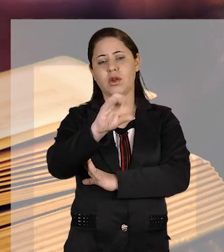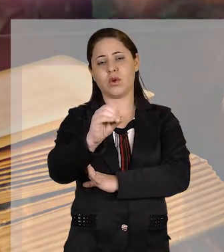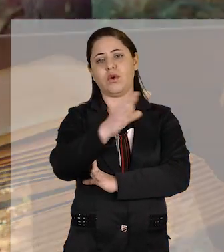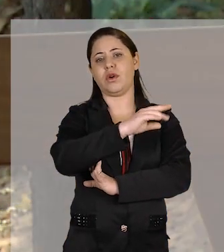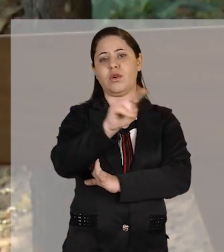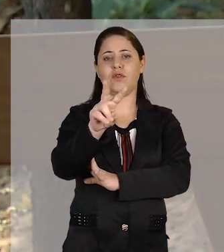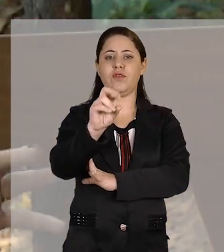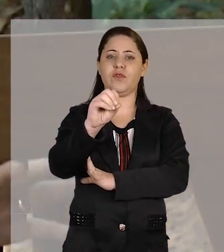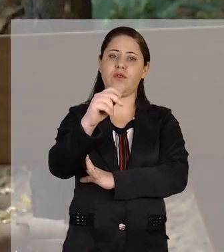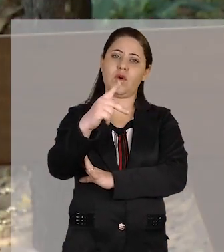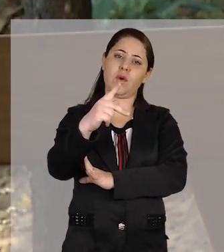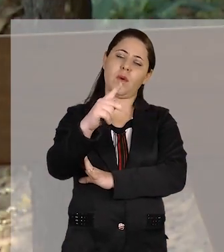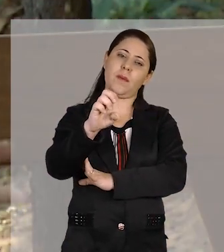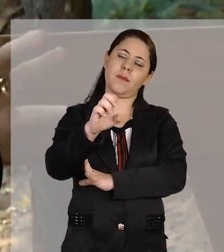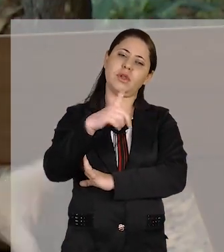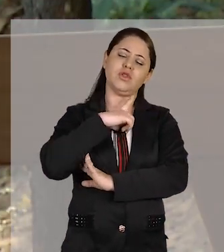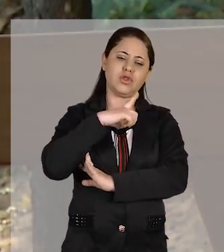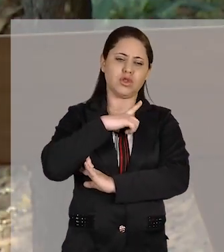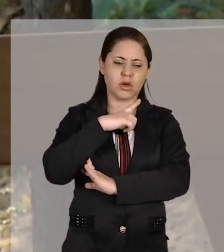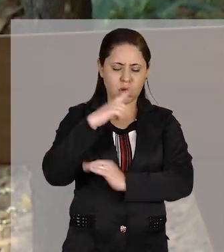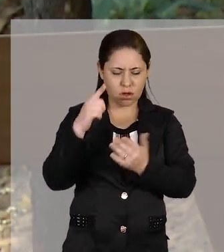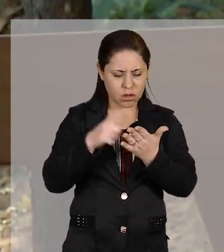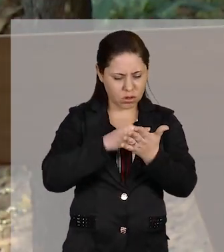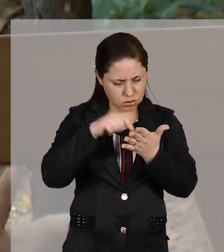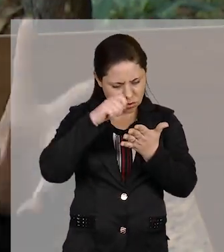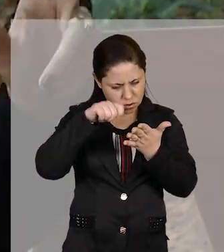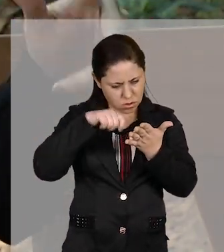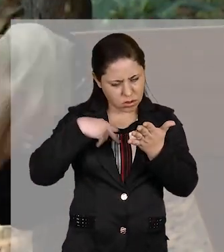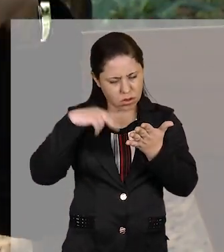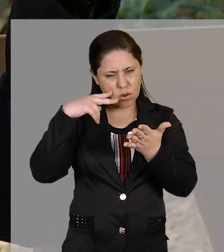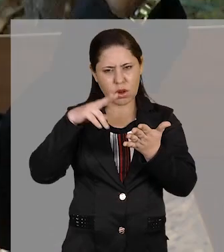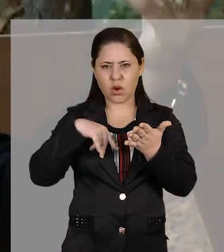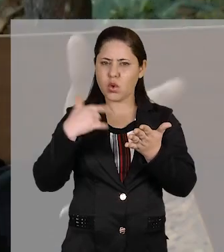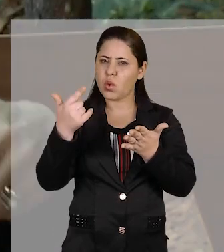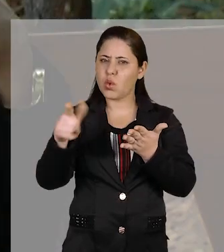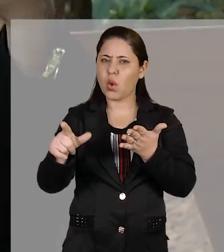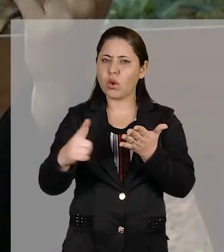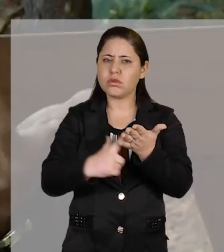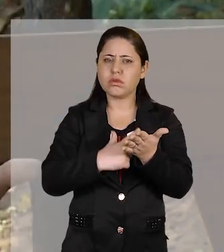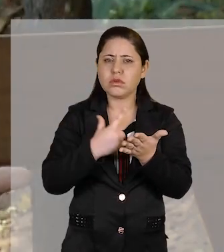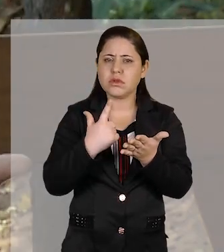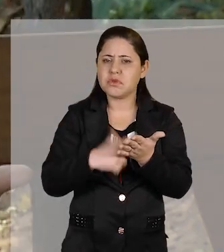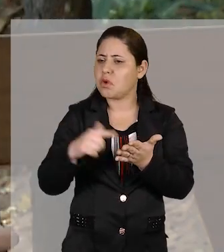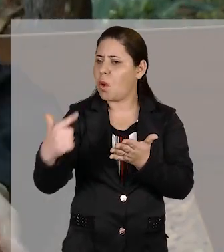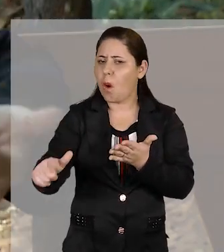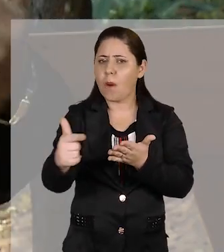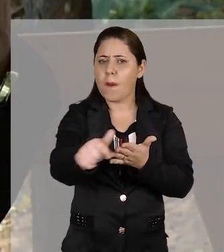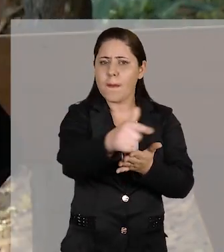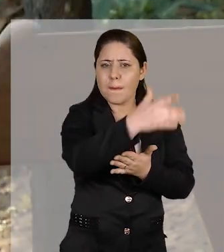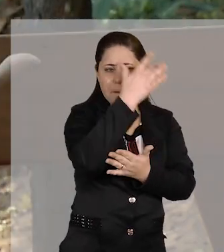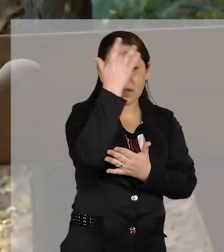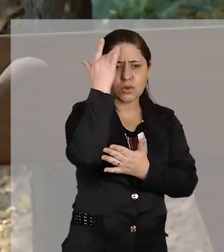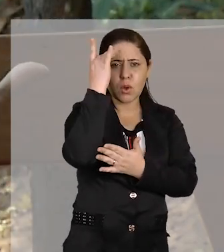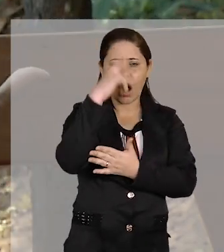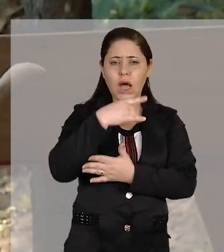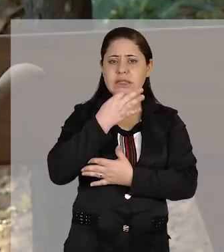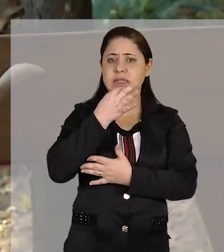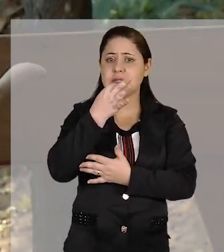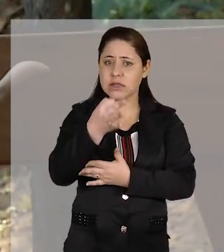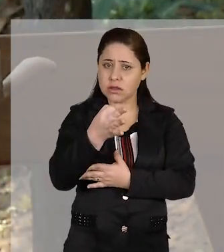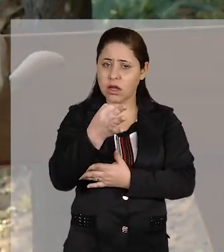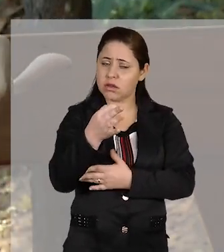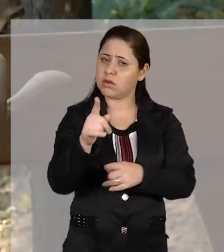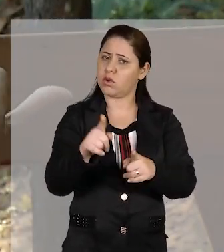citados na obra, mas esse livro ele tinha um prefácio do Mário Volpi. E em outros livros de outros autores, o prefácio dele era